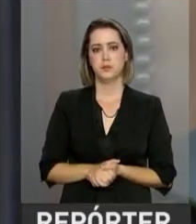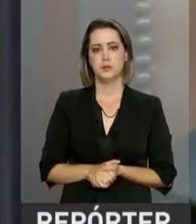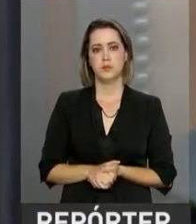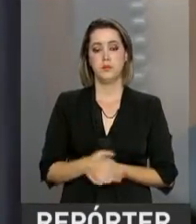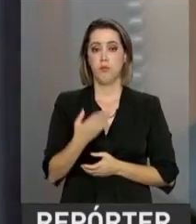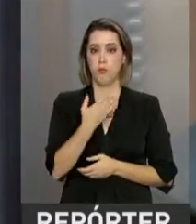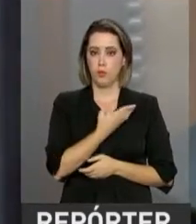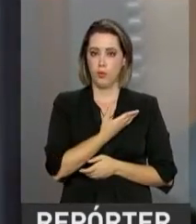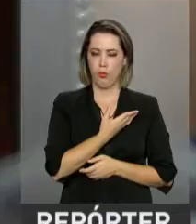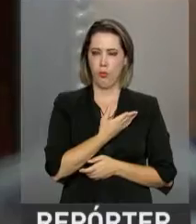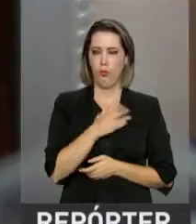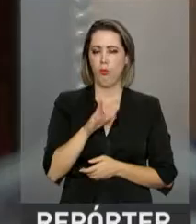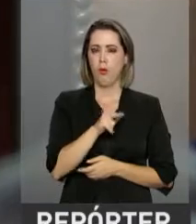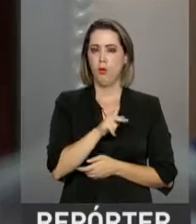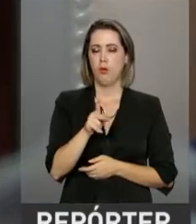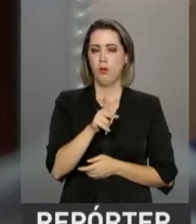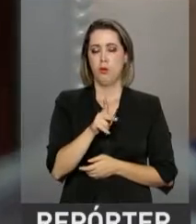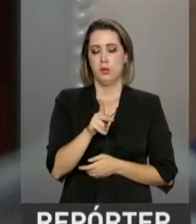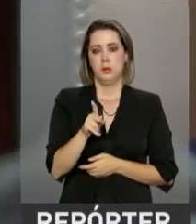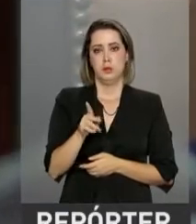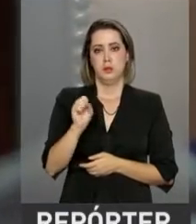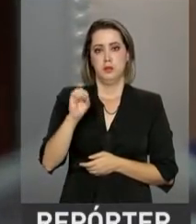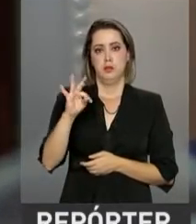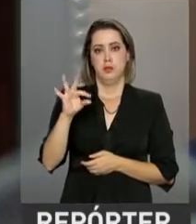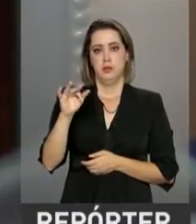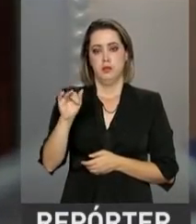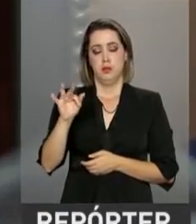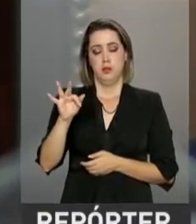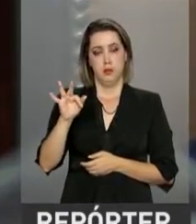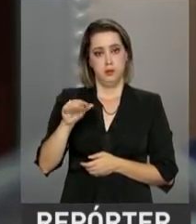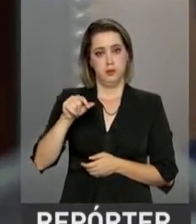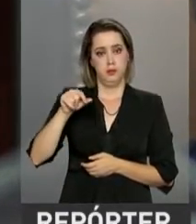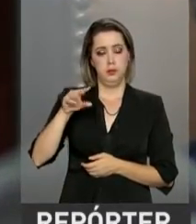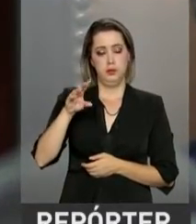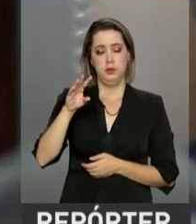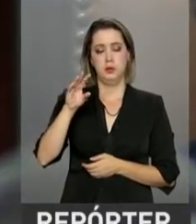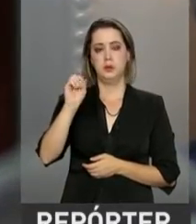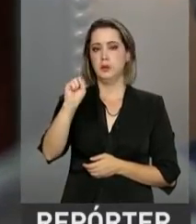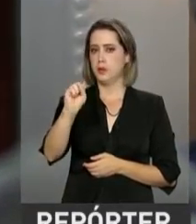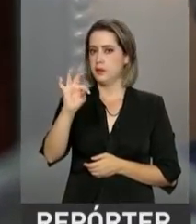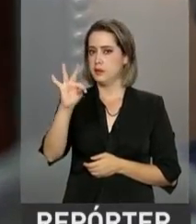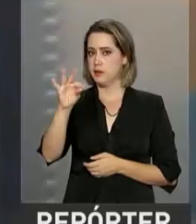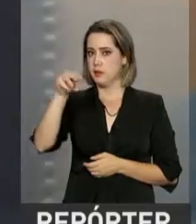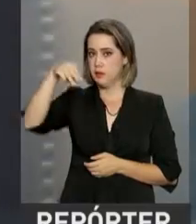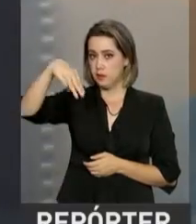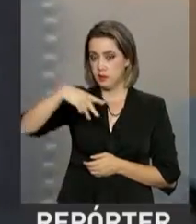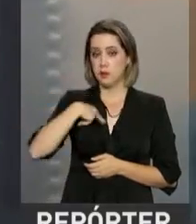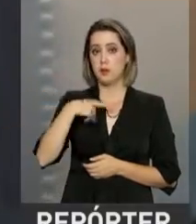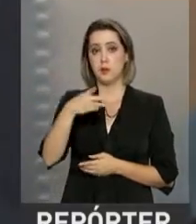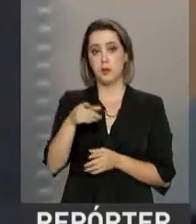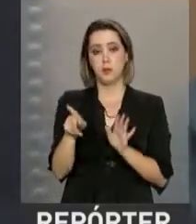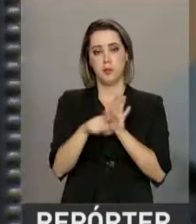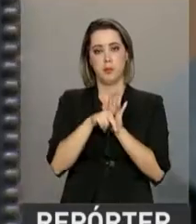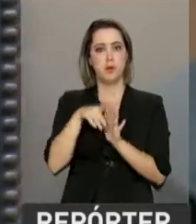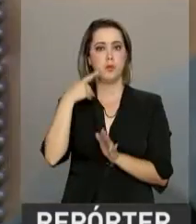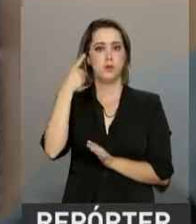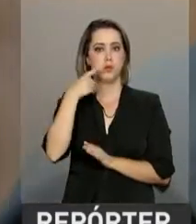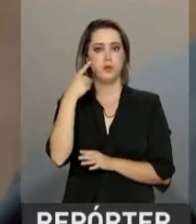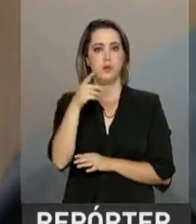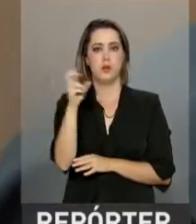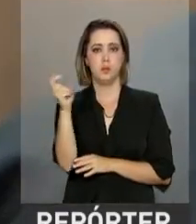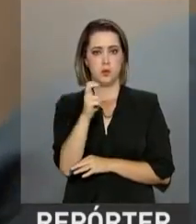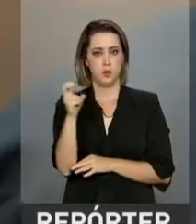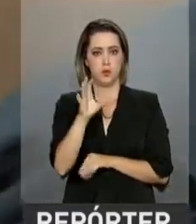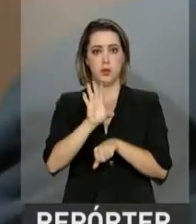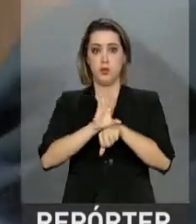José Coelho Ferreira ocupa uma das 3 vagas destinadas a advogados pelo 5º Constitucional. O